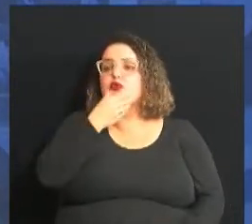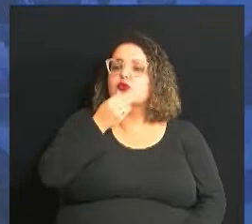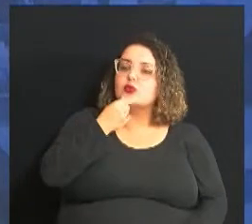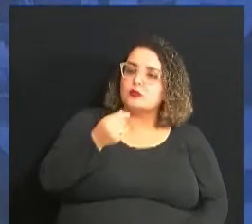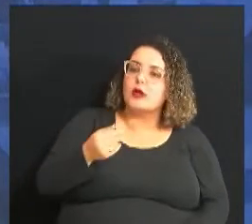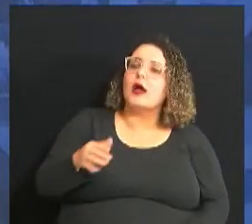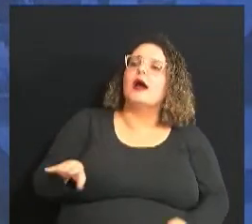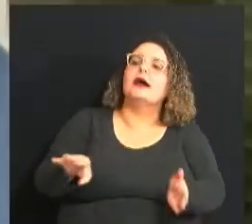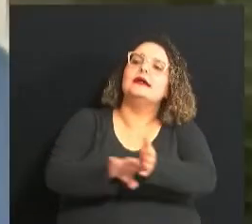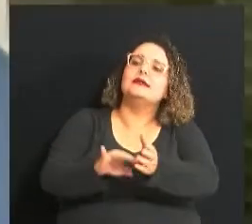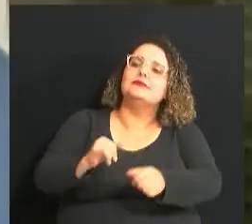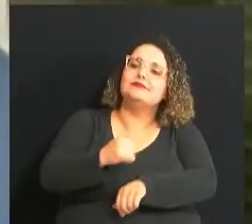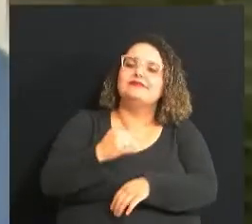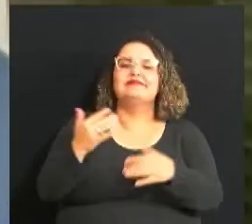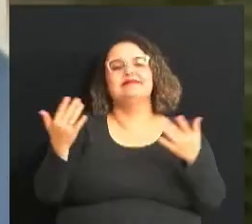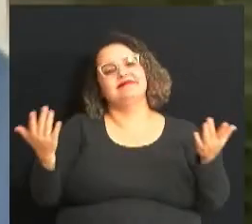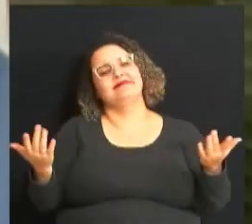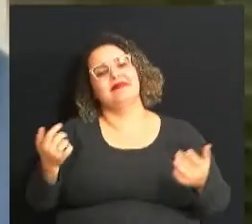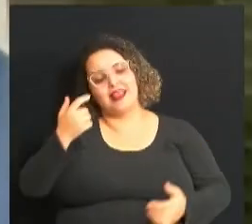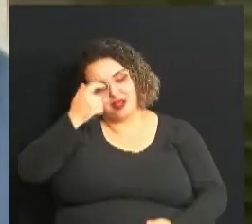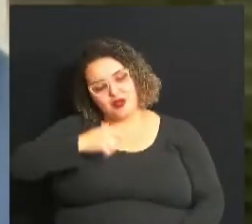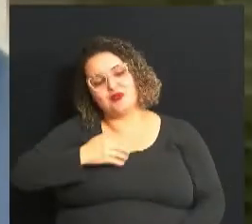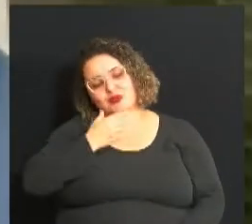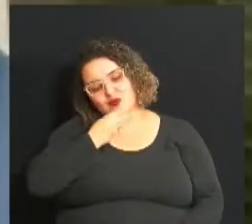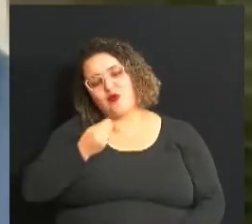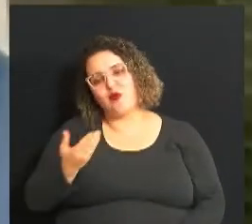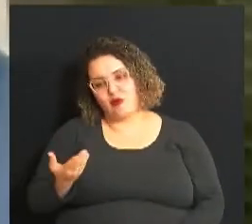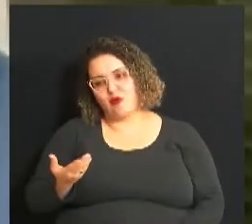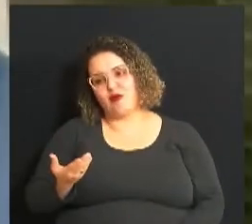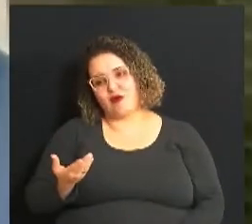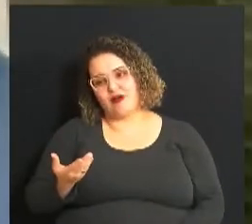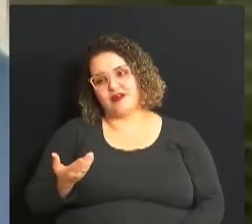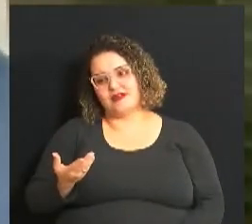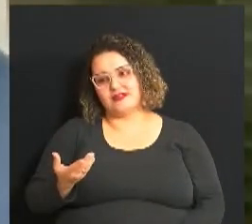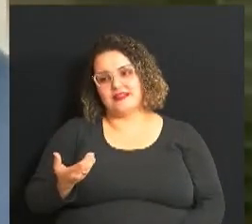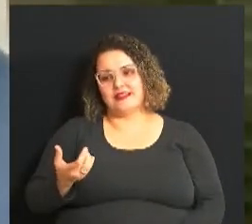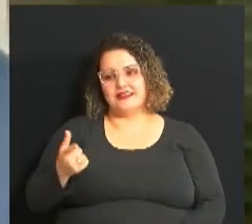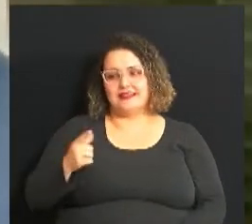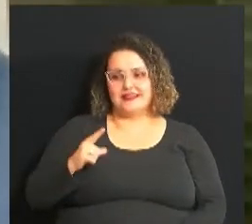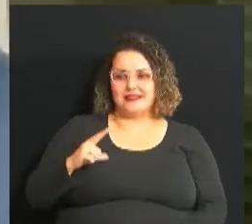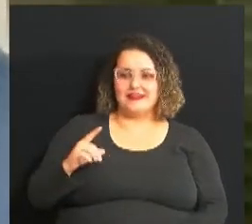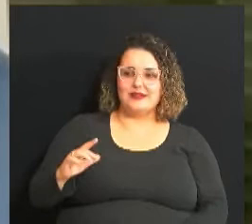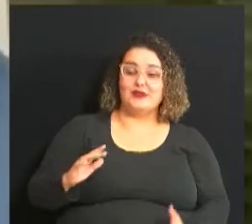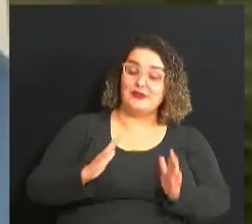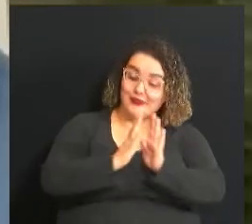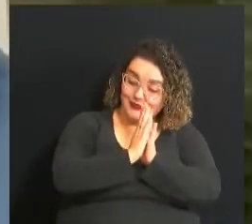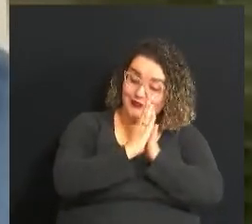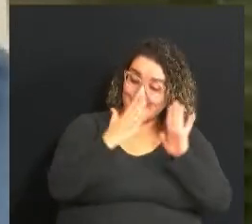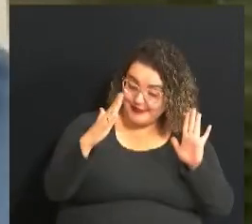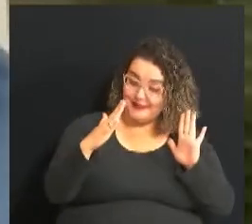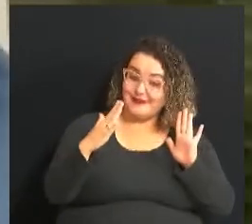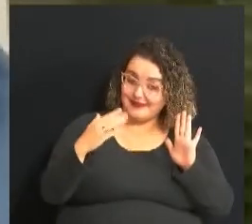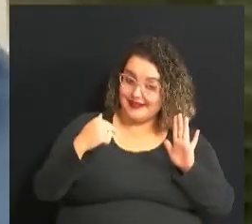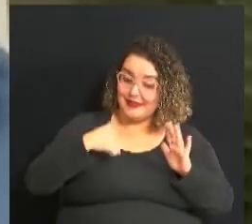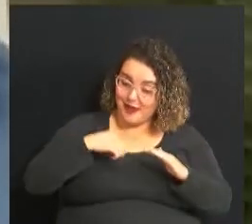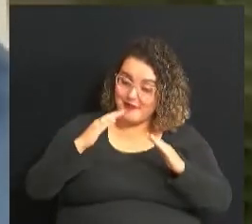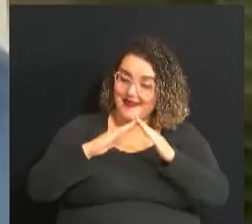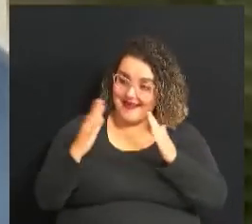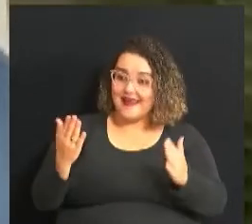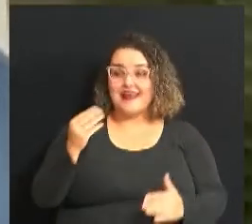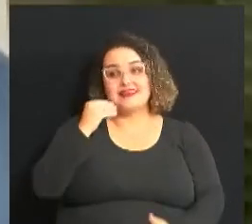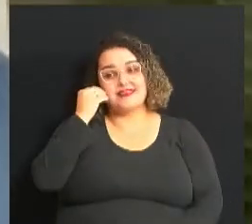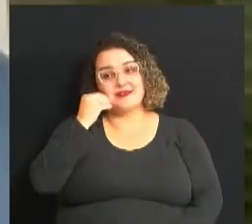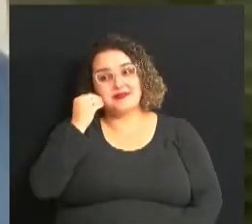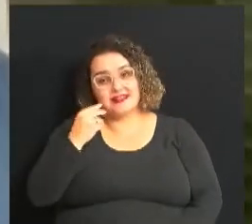Bom, eu sou homem, mas eu tenho um espelho em casa e eu sei, até por experiência